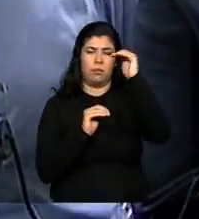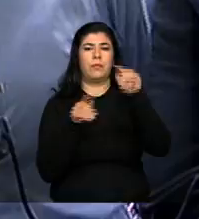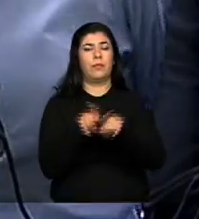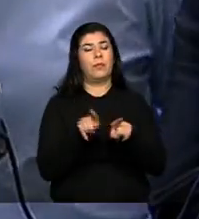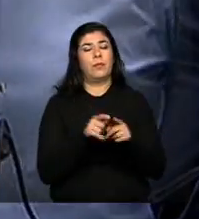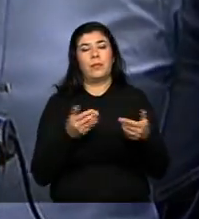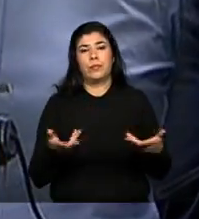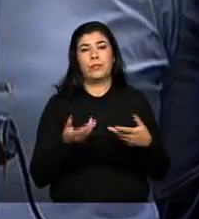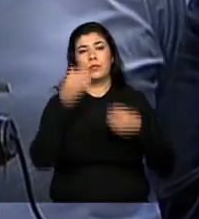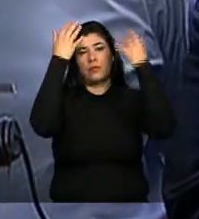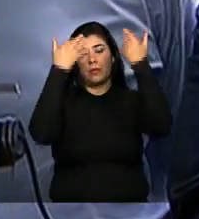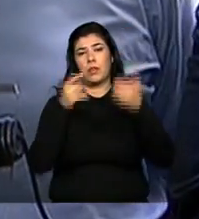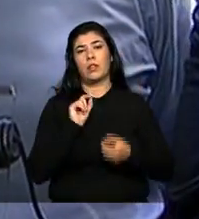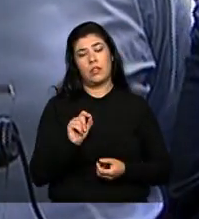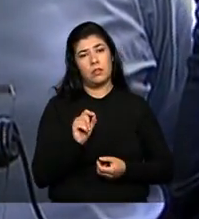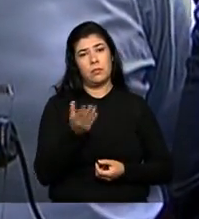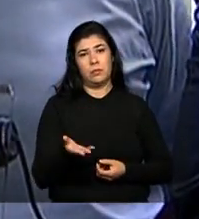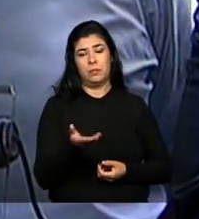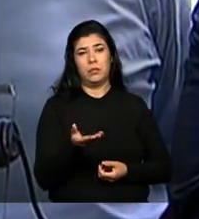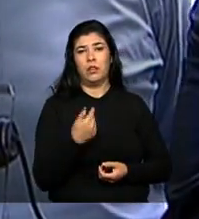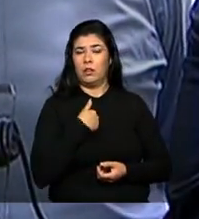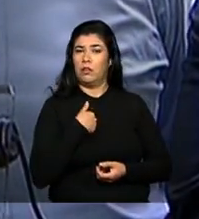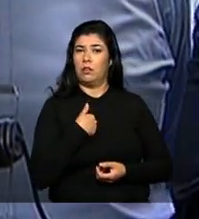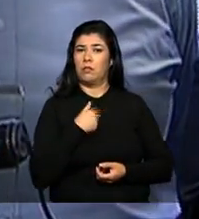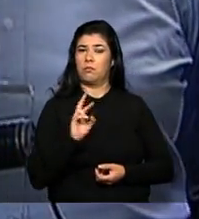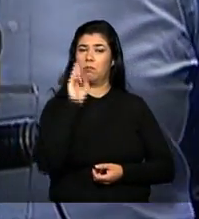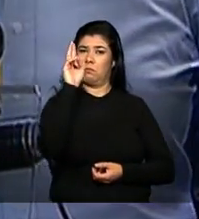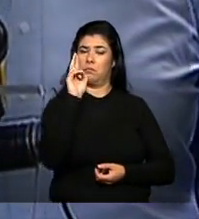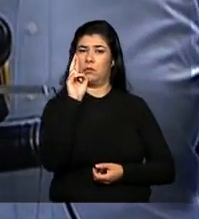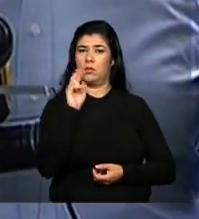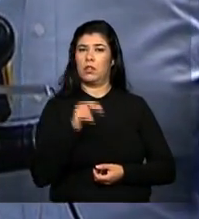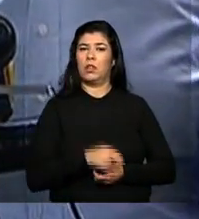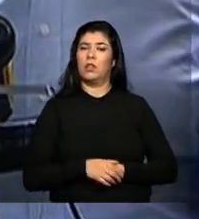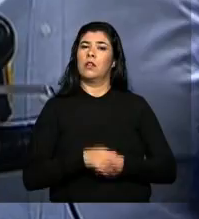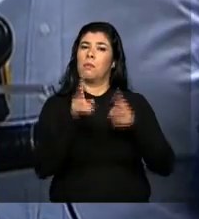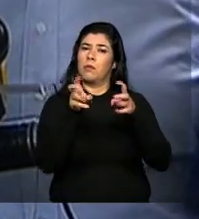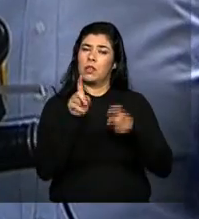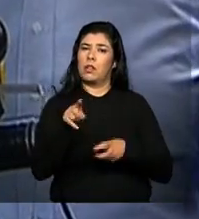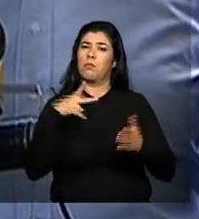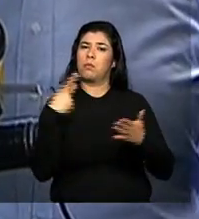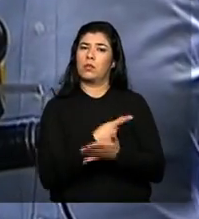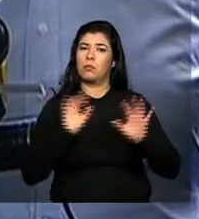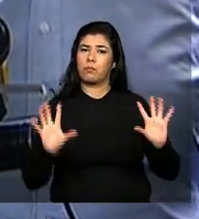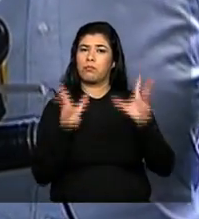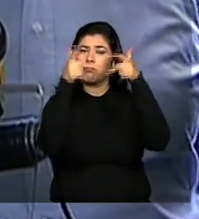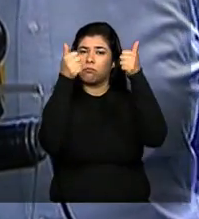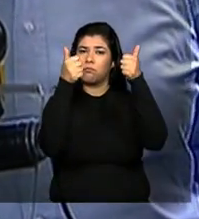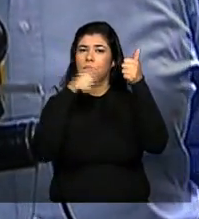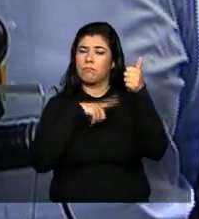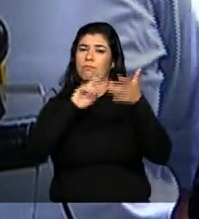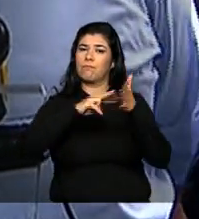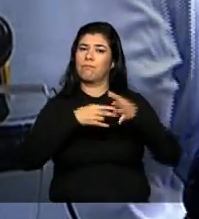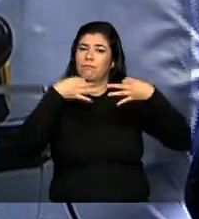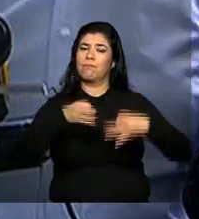Então, o que eu queria dizer para vocês é isso. Eu estou aqui e acho essa cerimônia simbólica. Porque você olha,